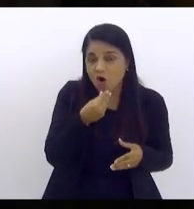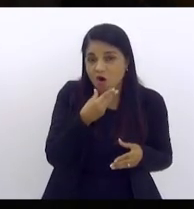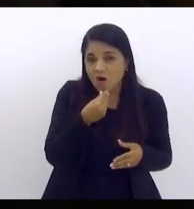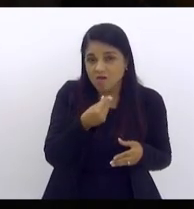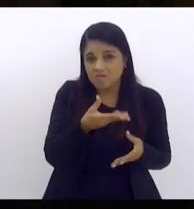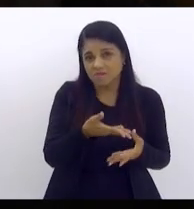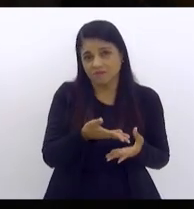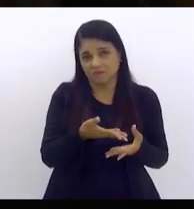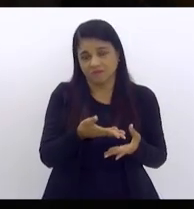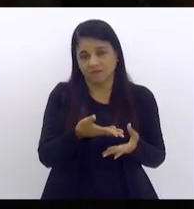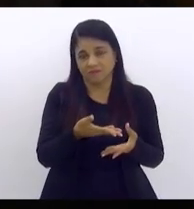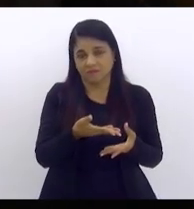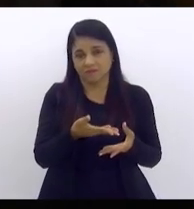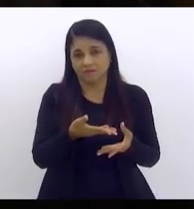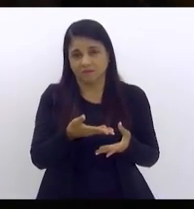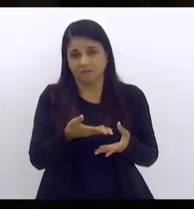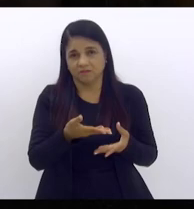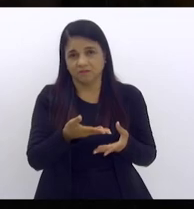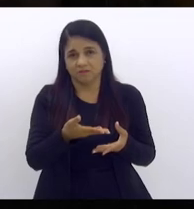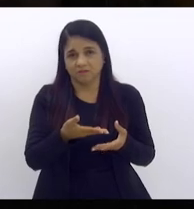coletivamente,